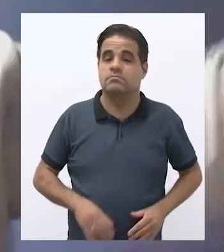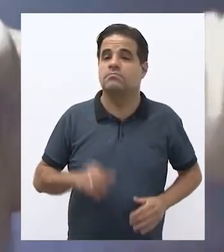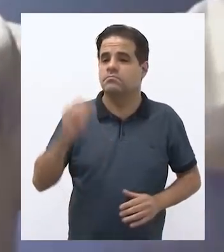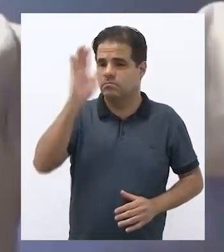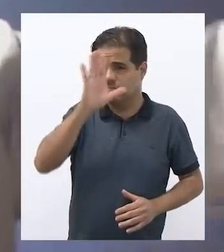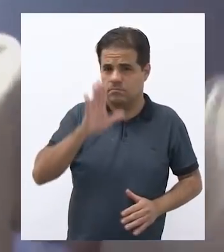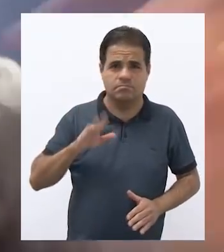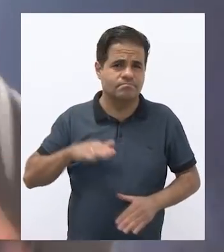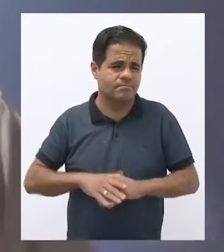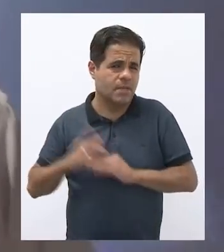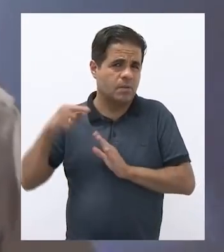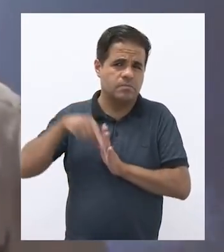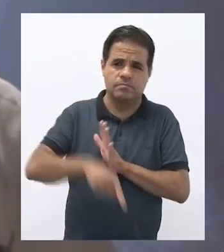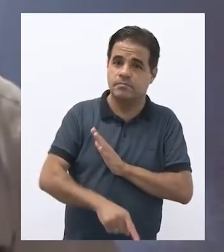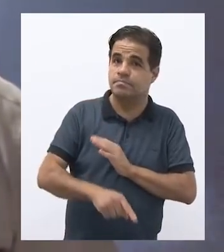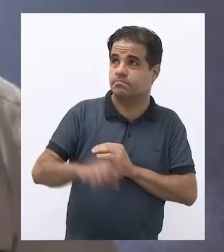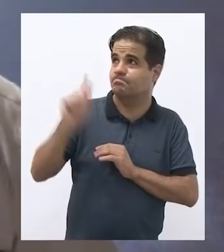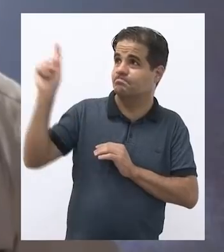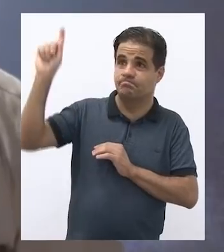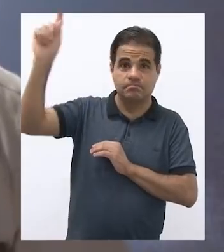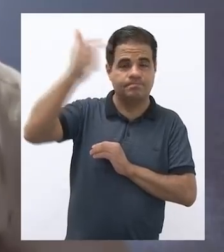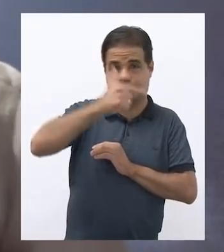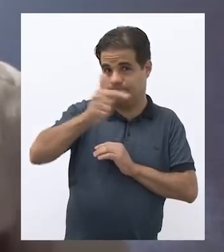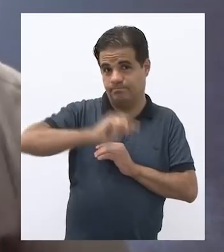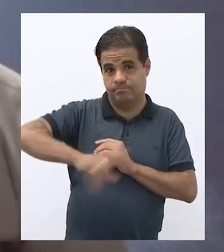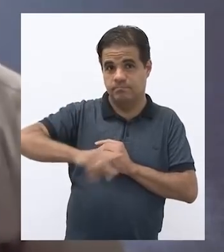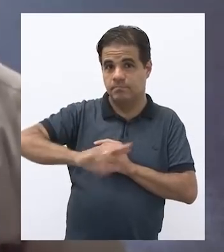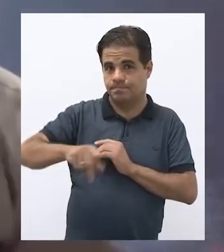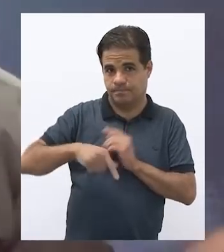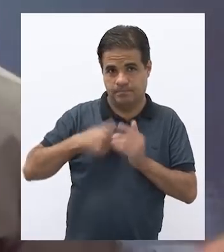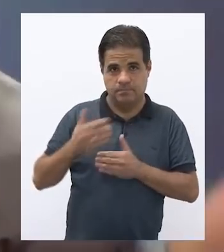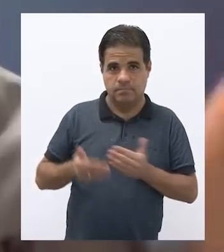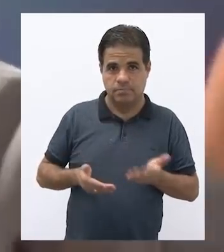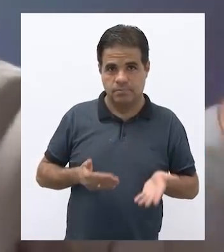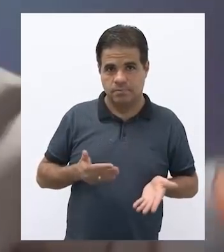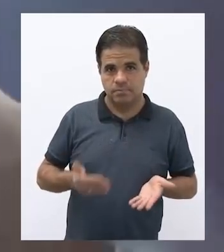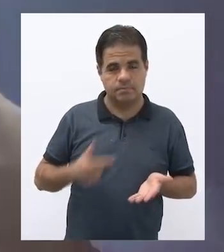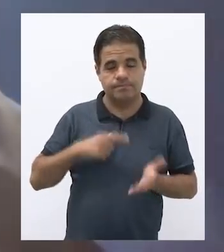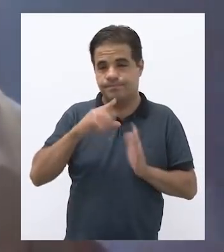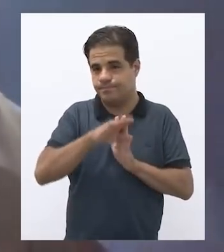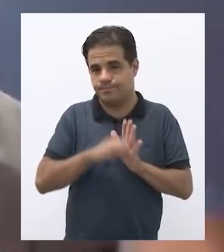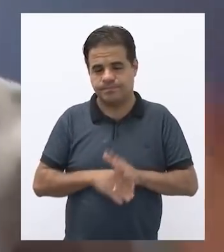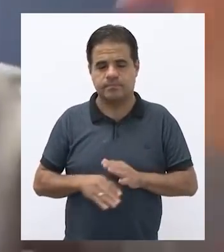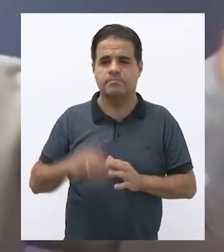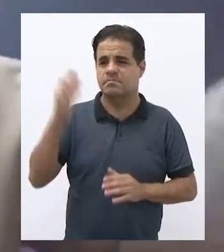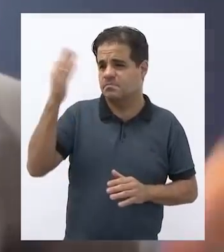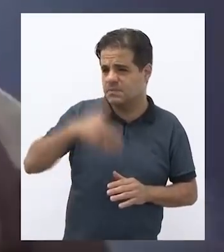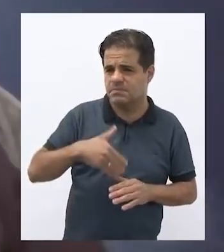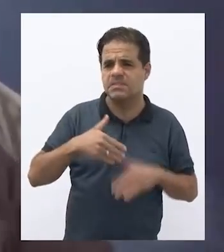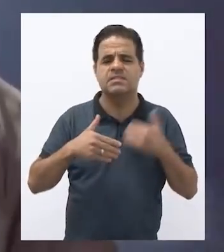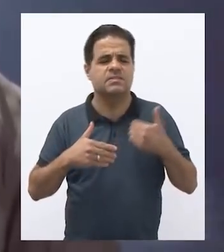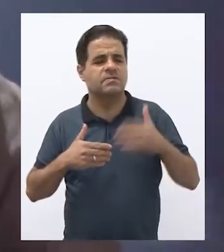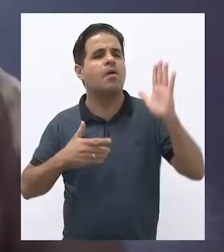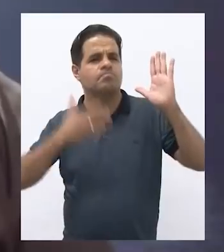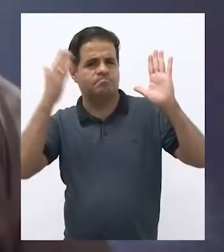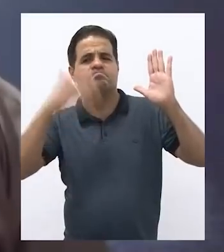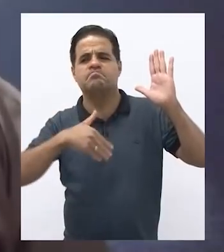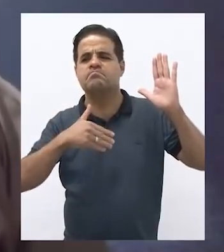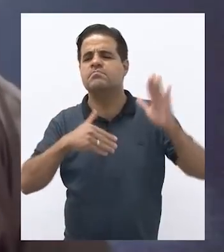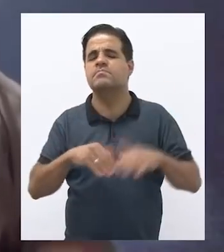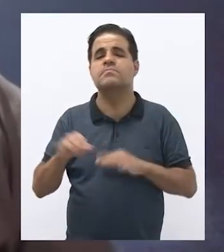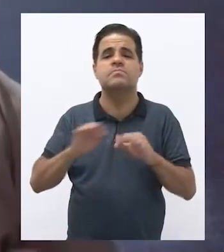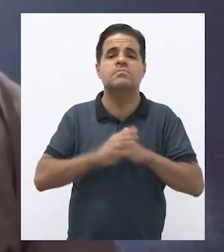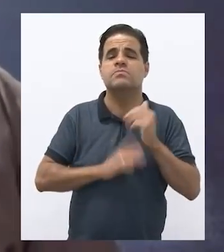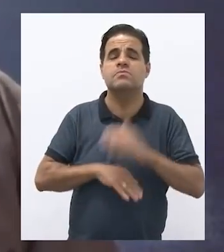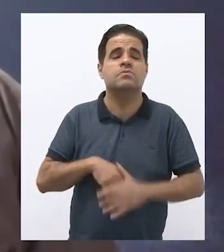mais profundo em que isso não existe. E como é que a gente faz isso? Há programas do governo federal, promessas, isso e aquilo, mas do ponto de vista